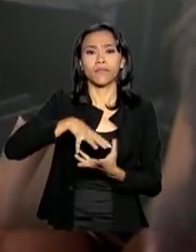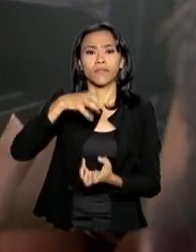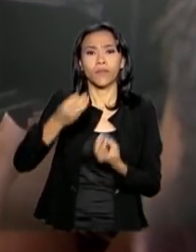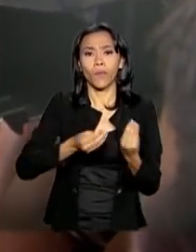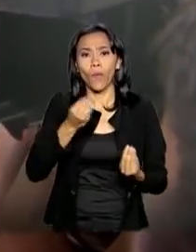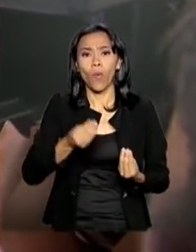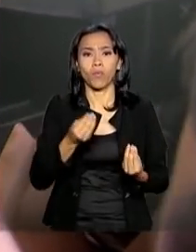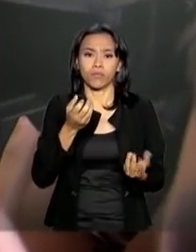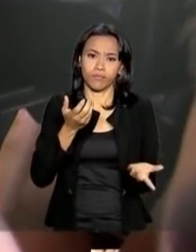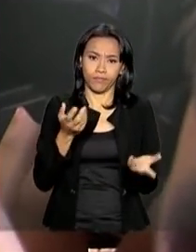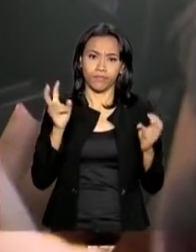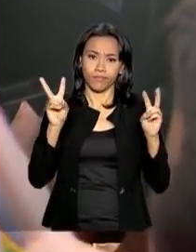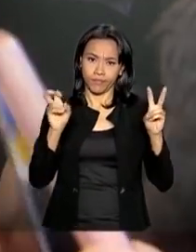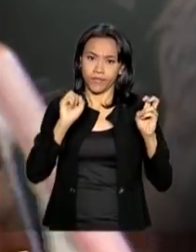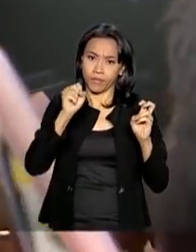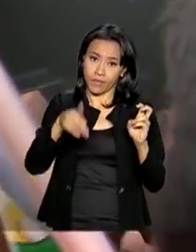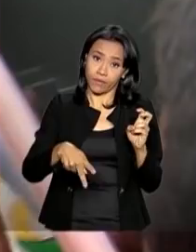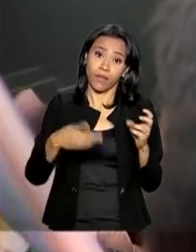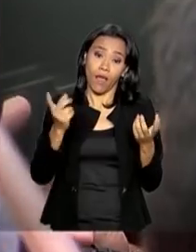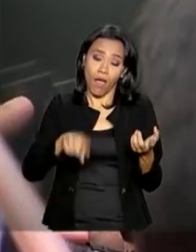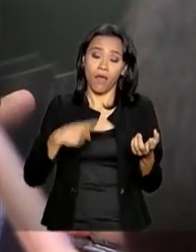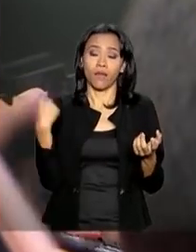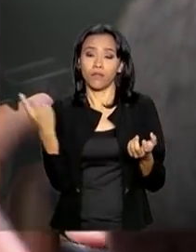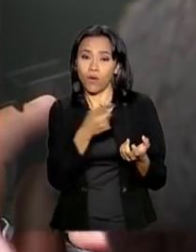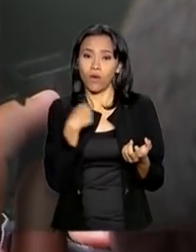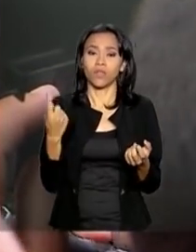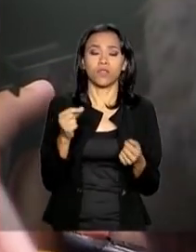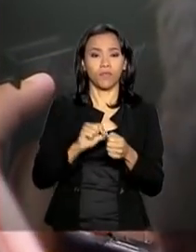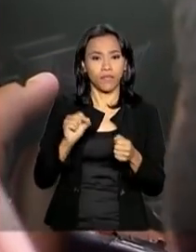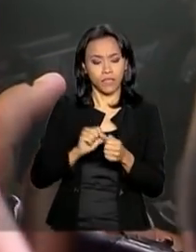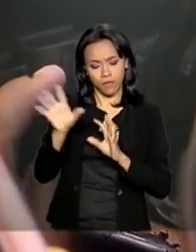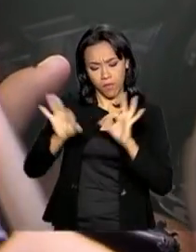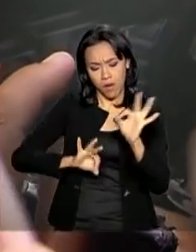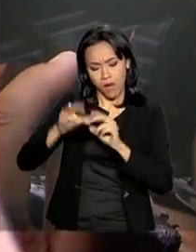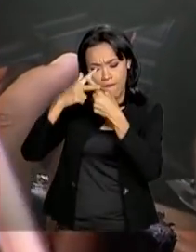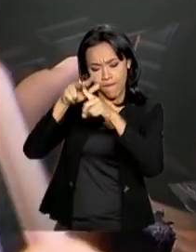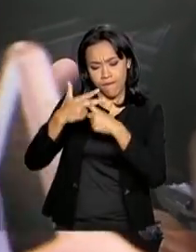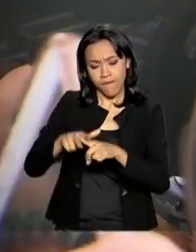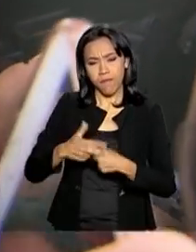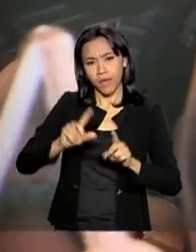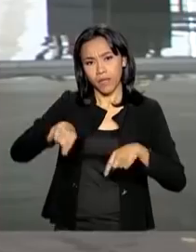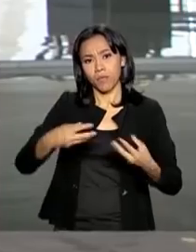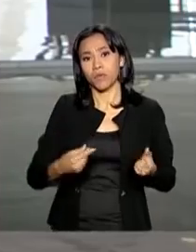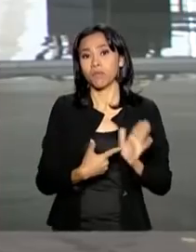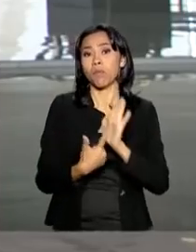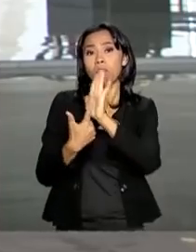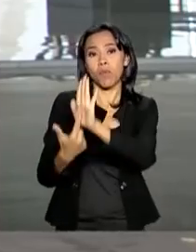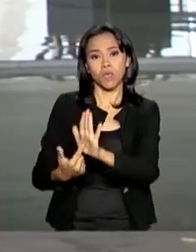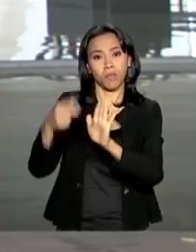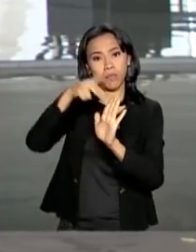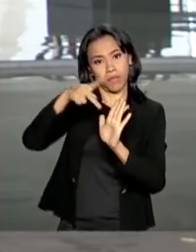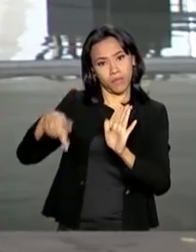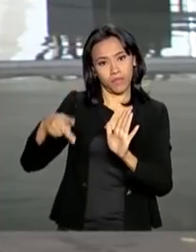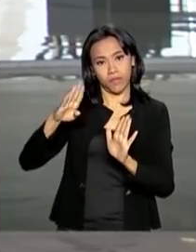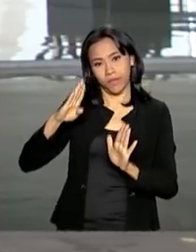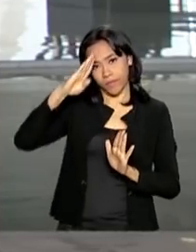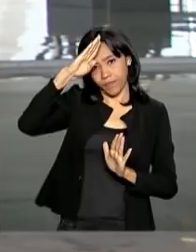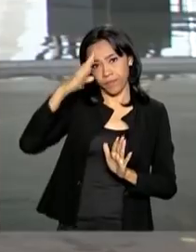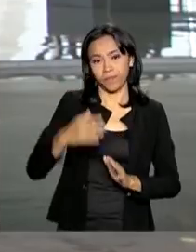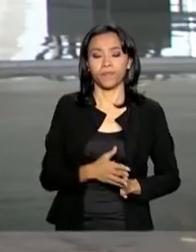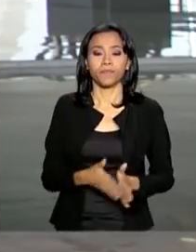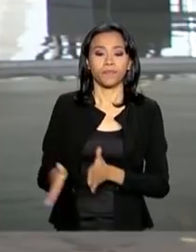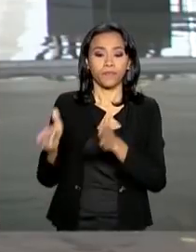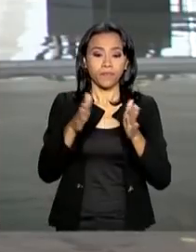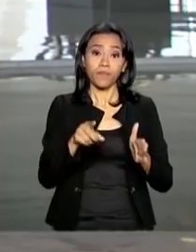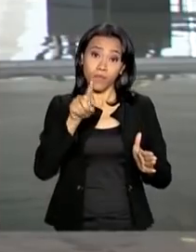então Eh é essa a construção que nós estamos fazendo vamos afinar para levar pro Presidente você